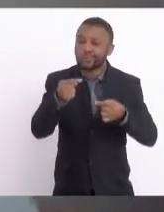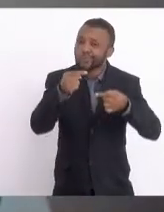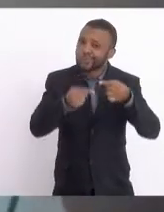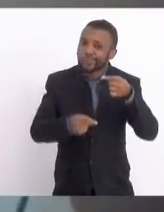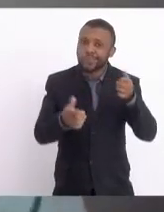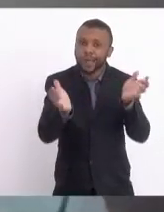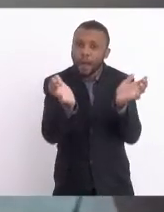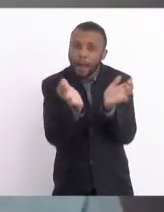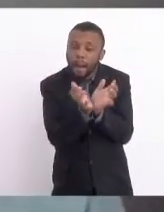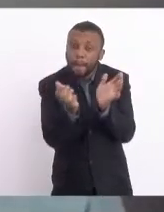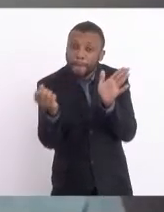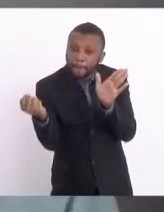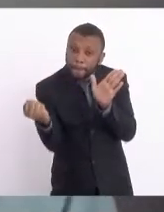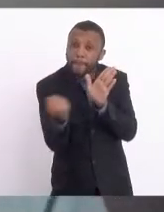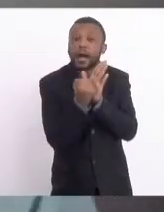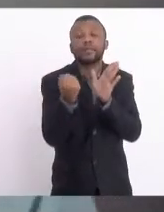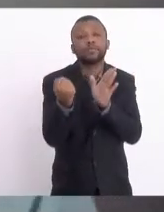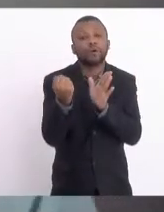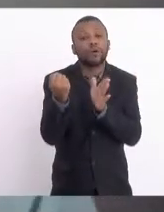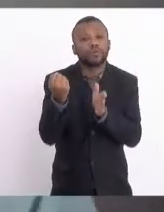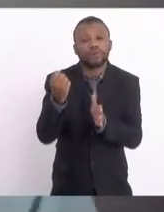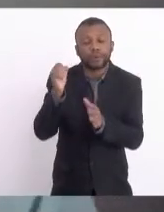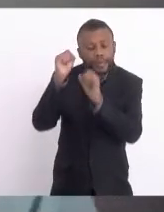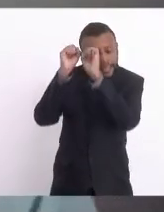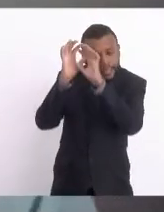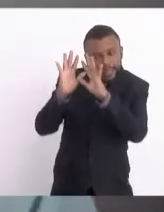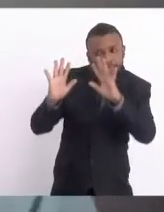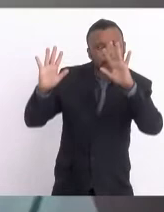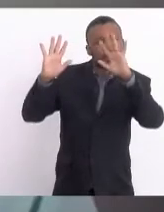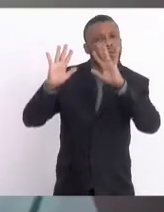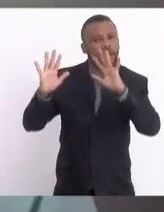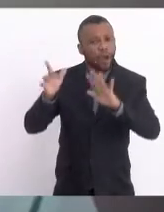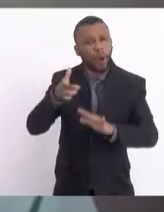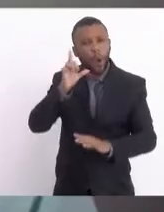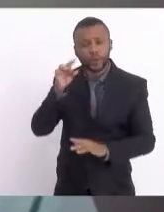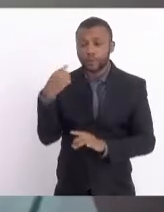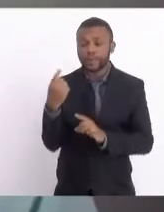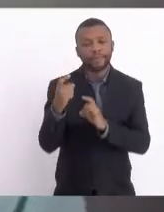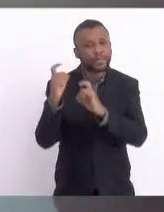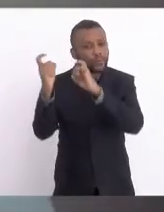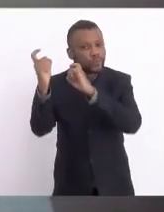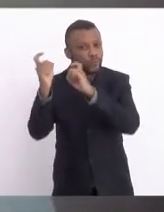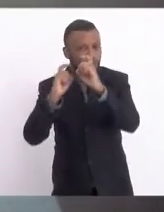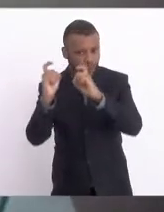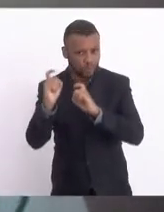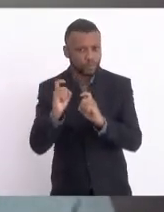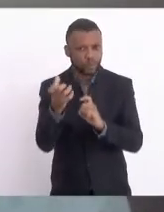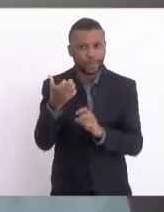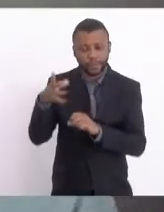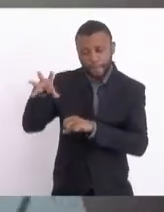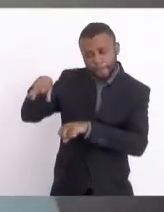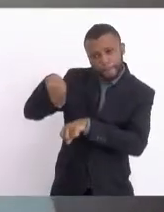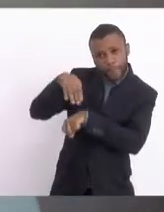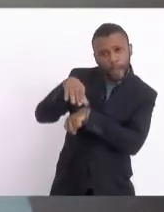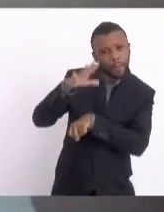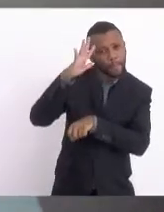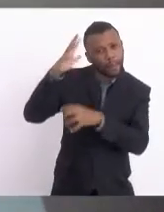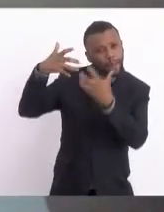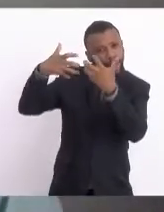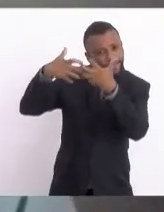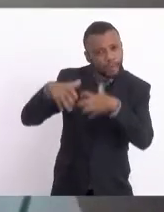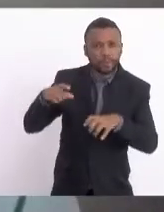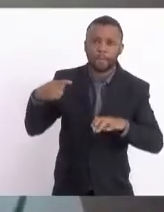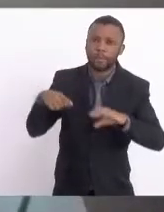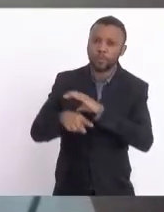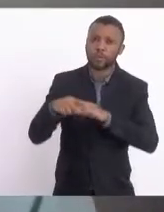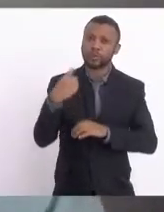de patrimônio material. Ontem a gente abriu essa discussão aqui, eu quero partilhar com vocês uma reflexão mais profunda. A gente